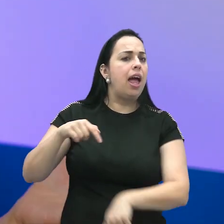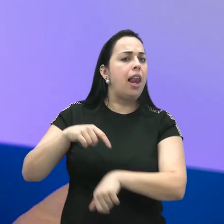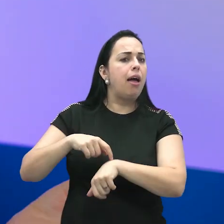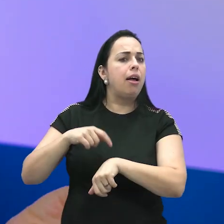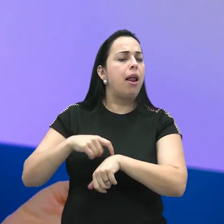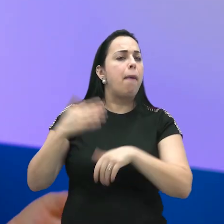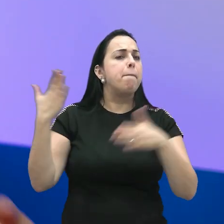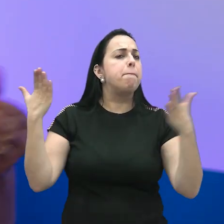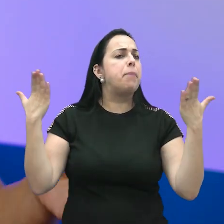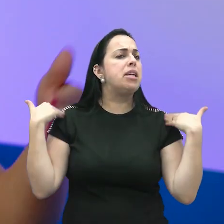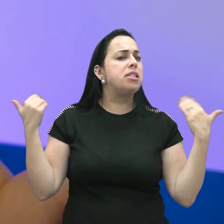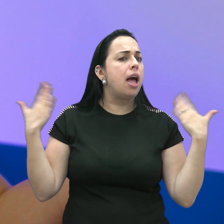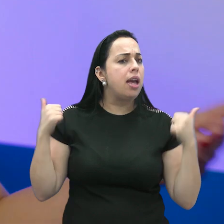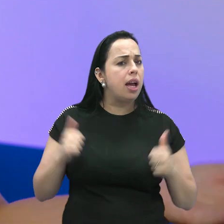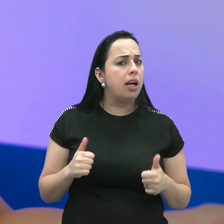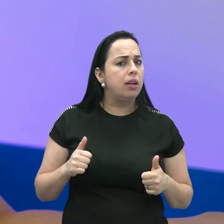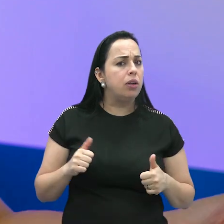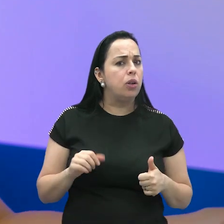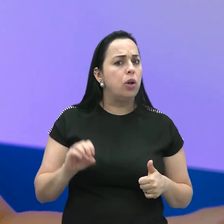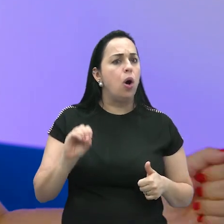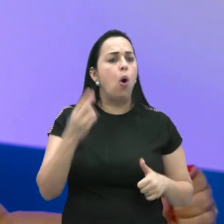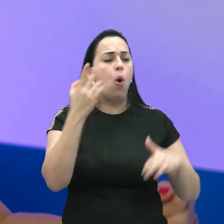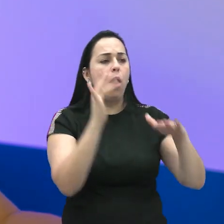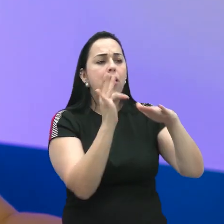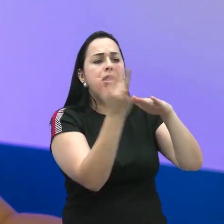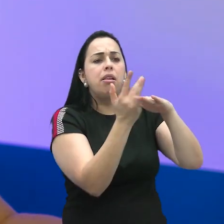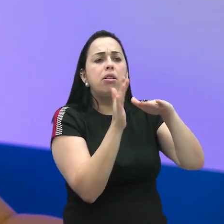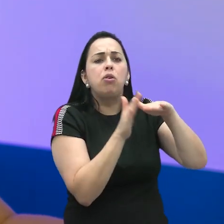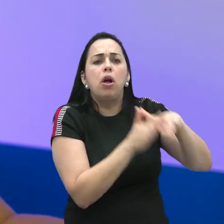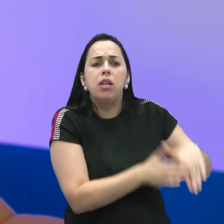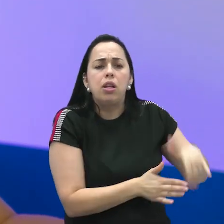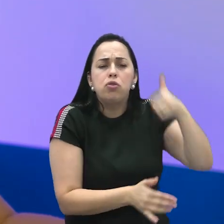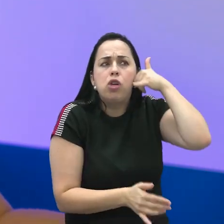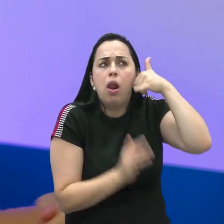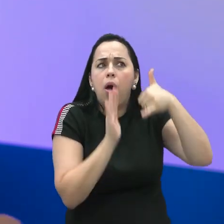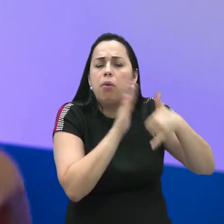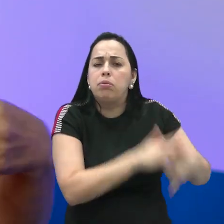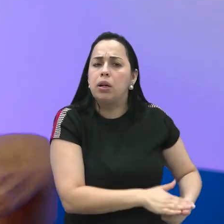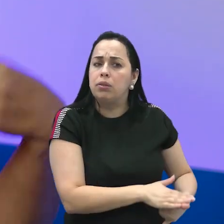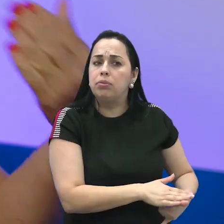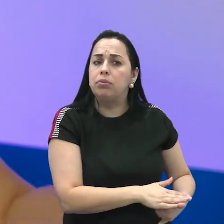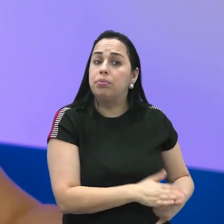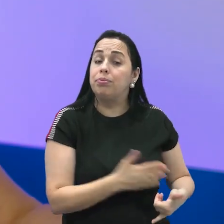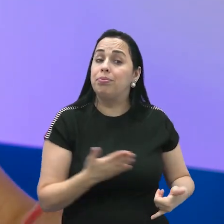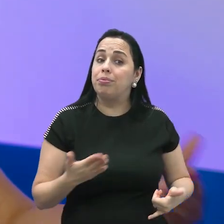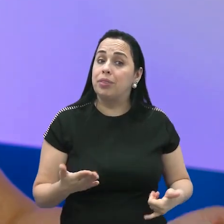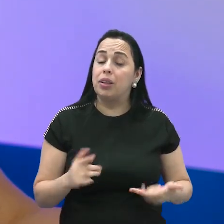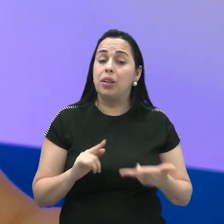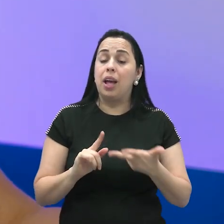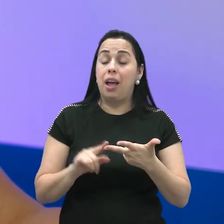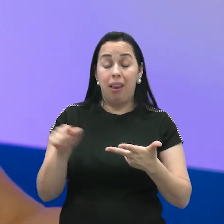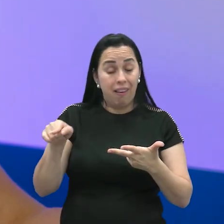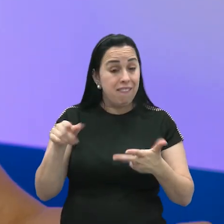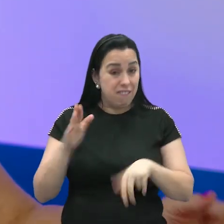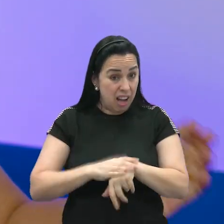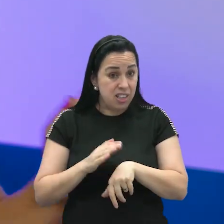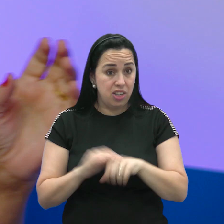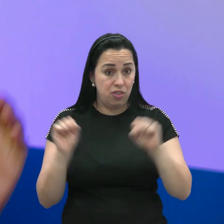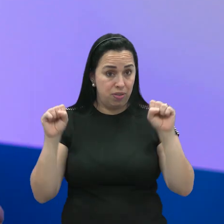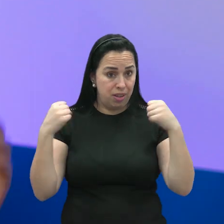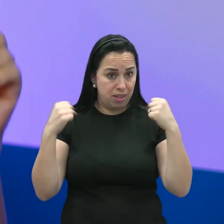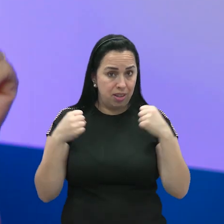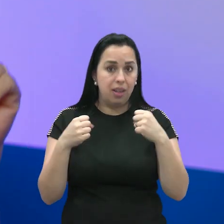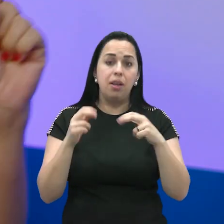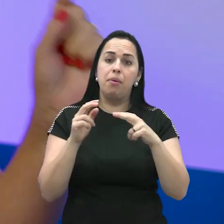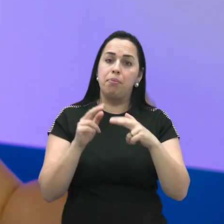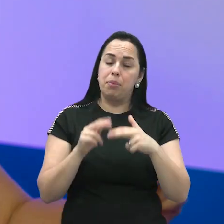né, do trabalho, o quanto ela se desliga, por exemplo, das redes sociais? O quanto ela insere uma atividade física?